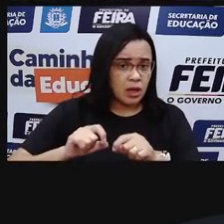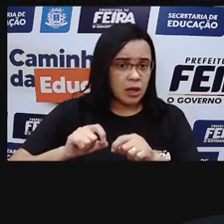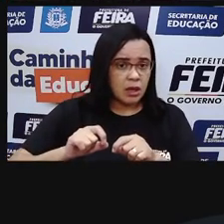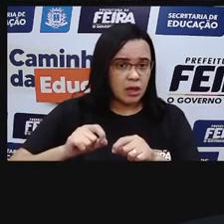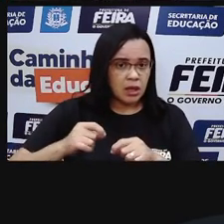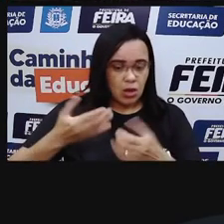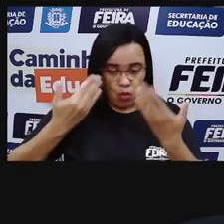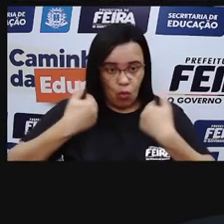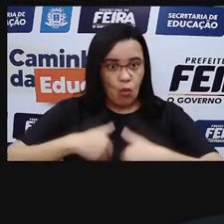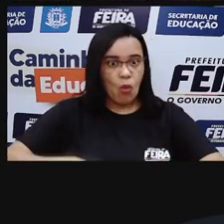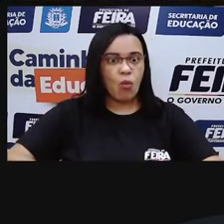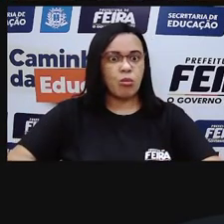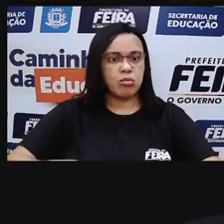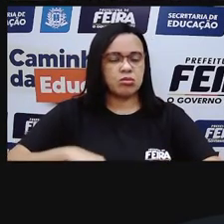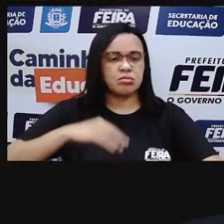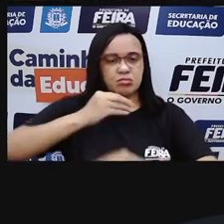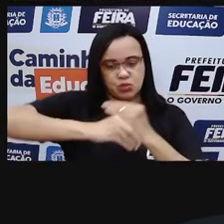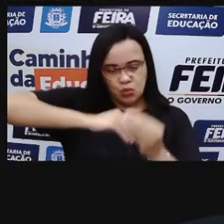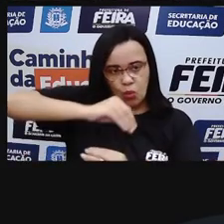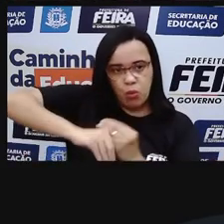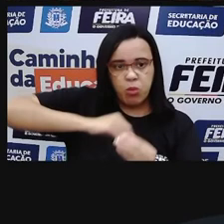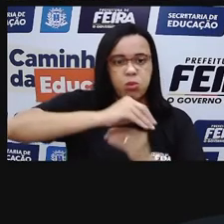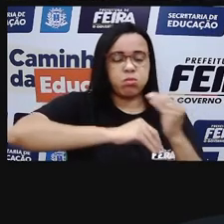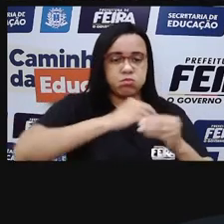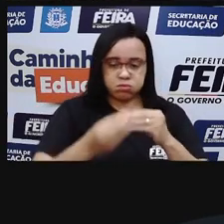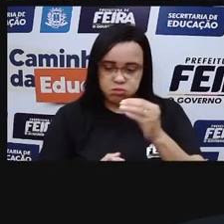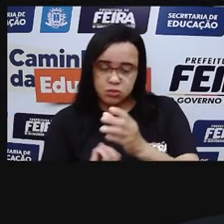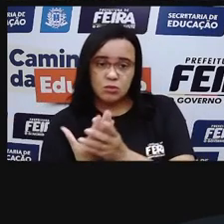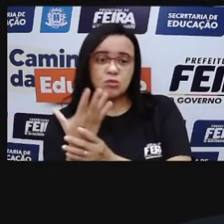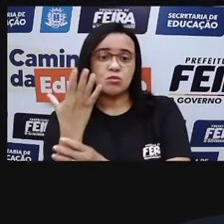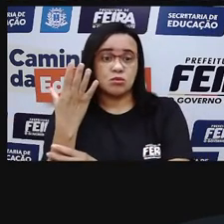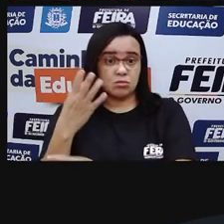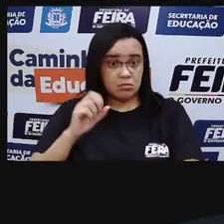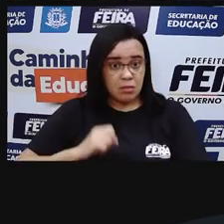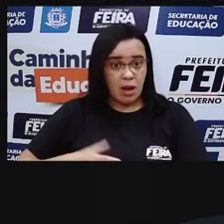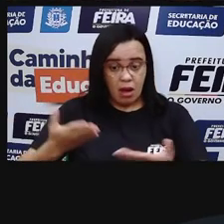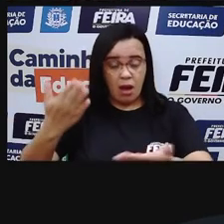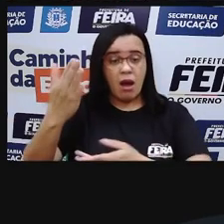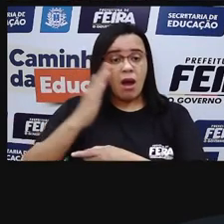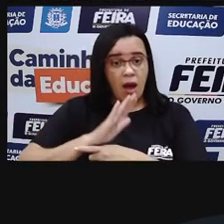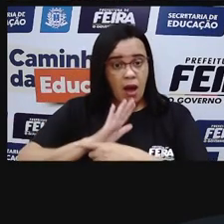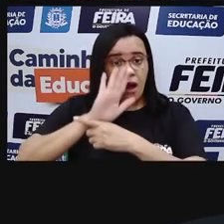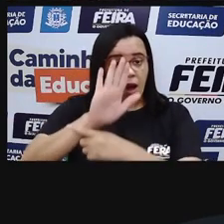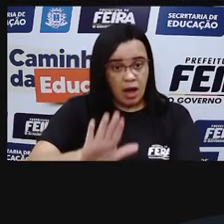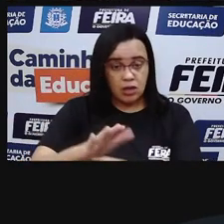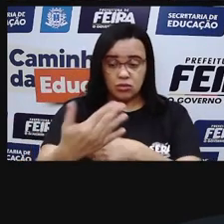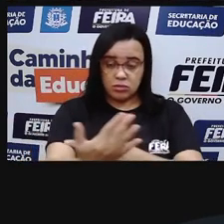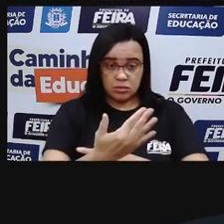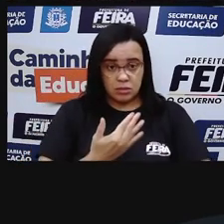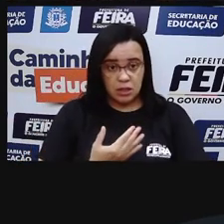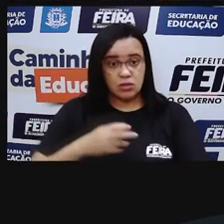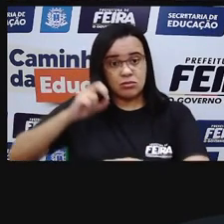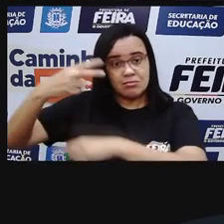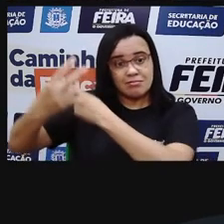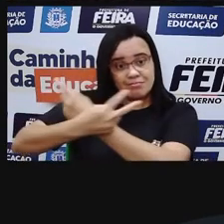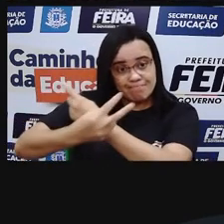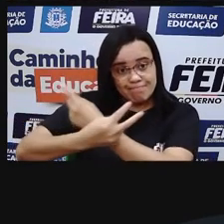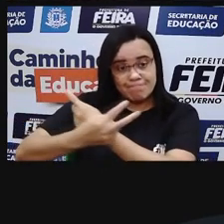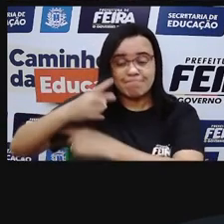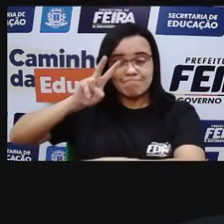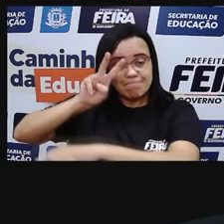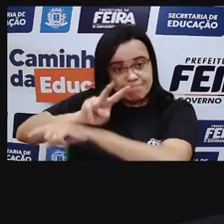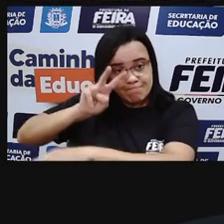estimular o nosso corpo a produzir os anticorpos que vão defender o nosso corpo, né? Vão nos defender